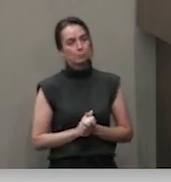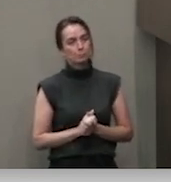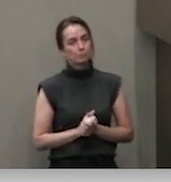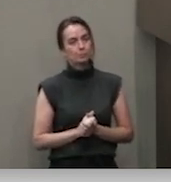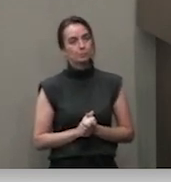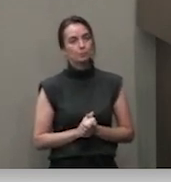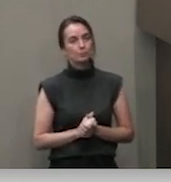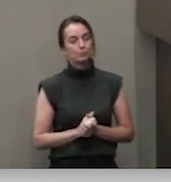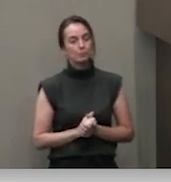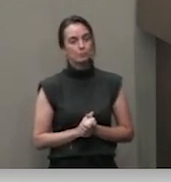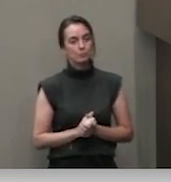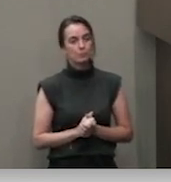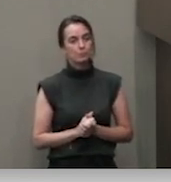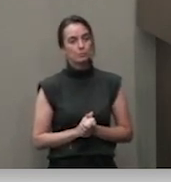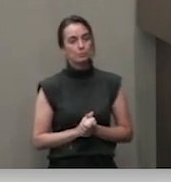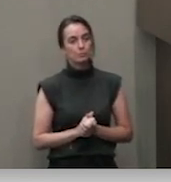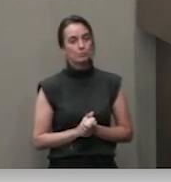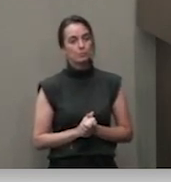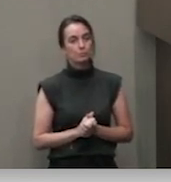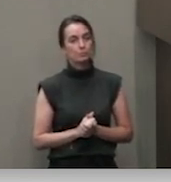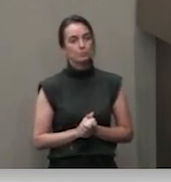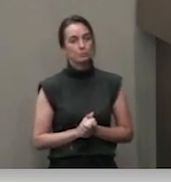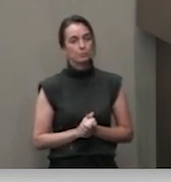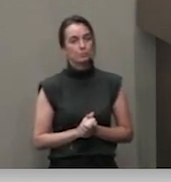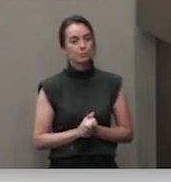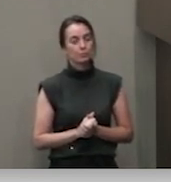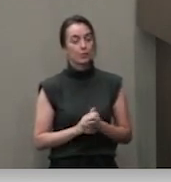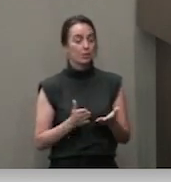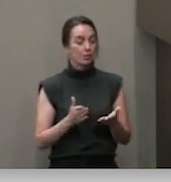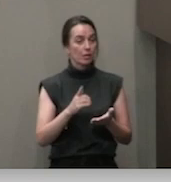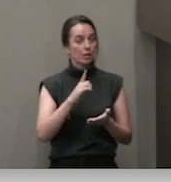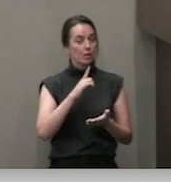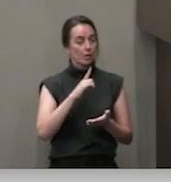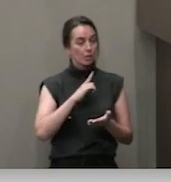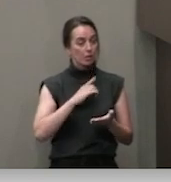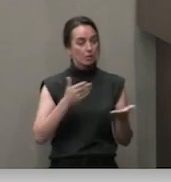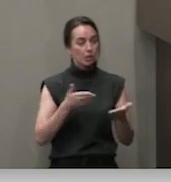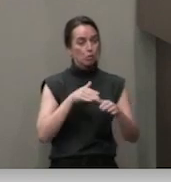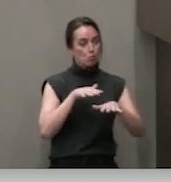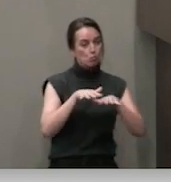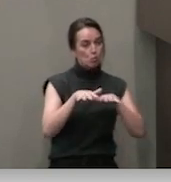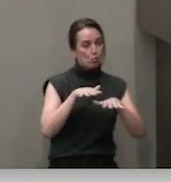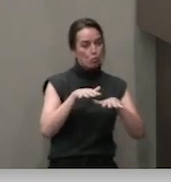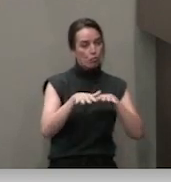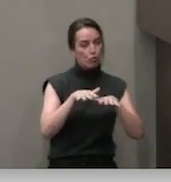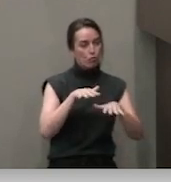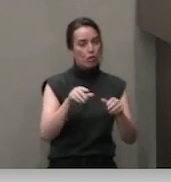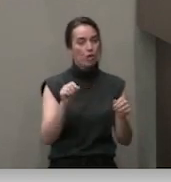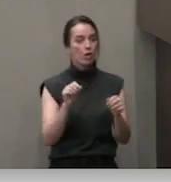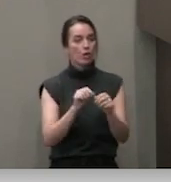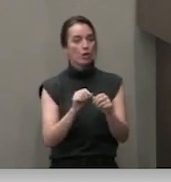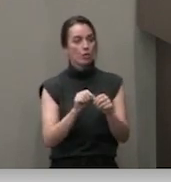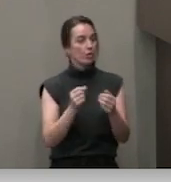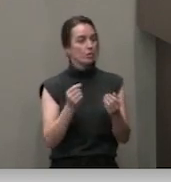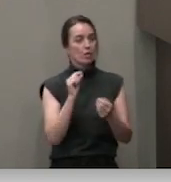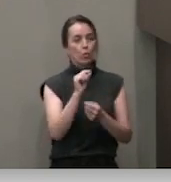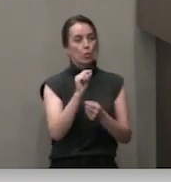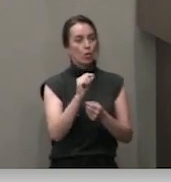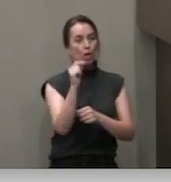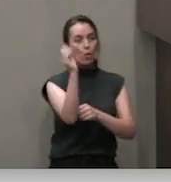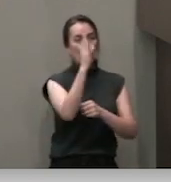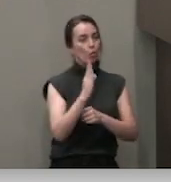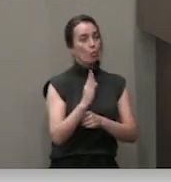eh tem tendo um movimento também para fazer uma verdadeira entrega do Brasil